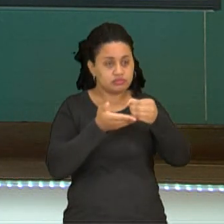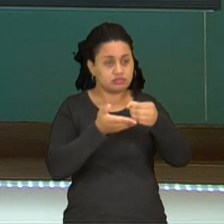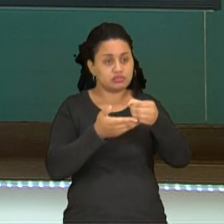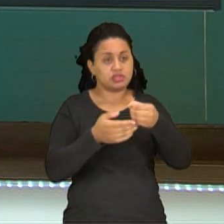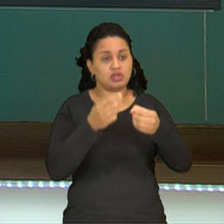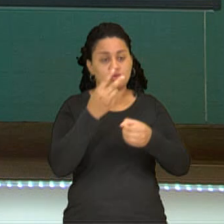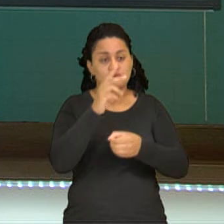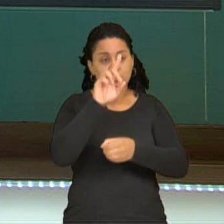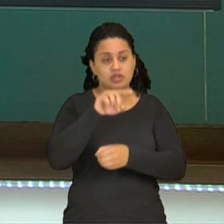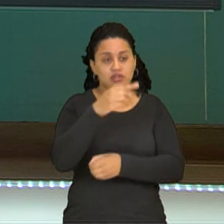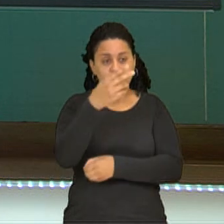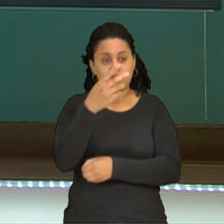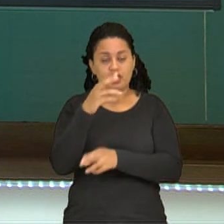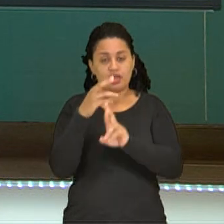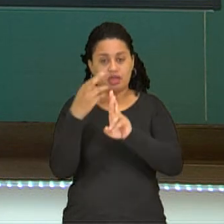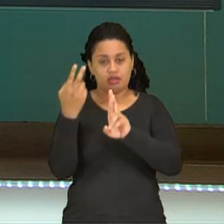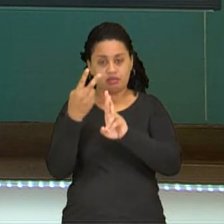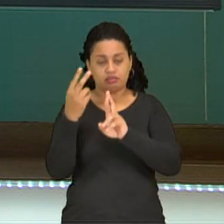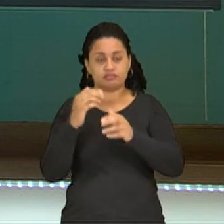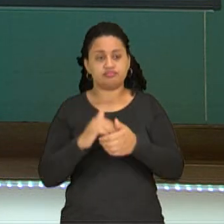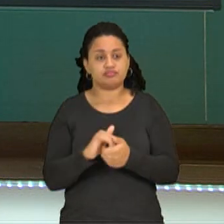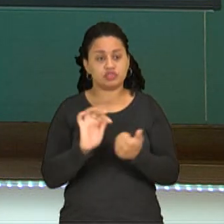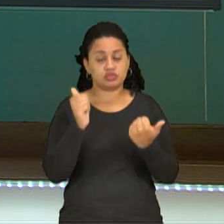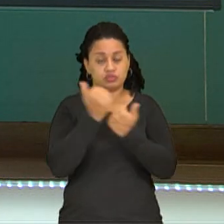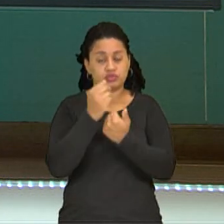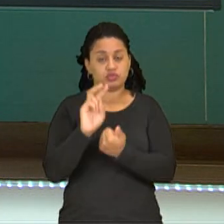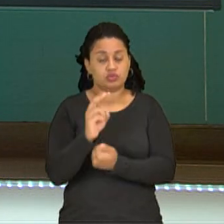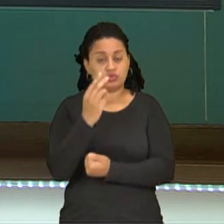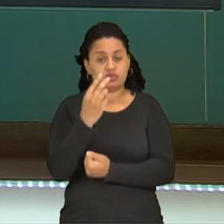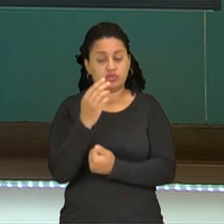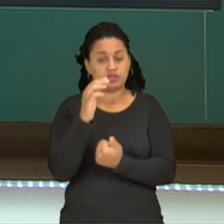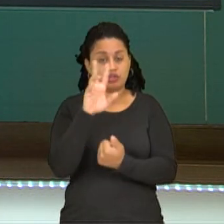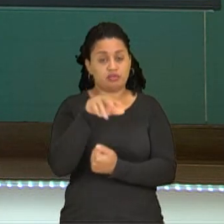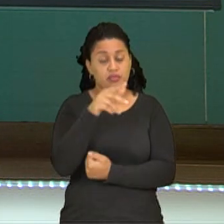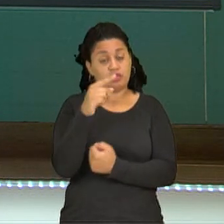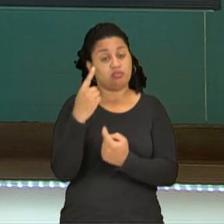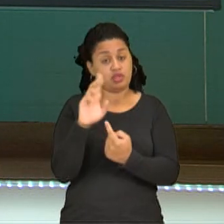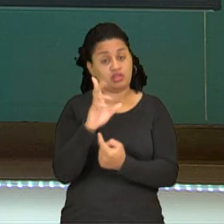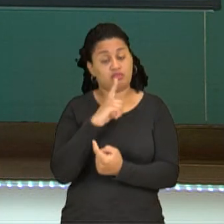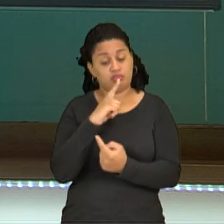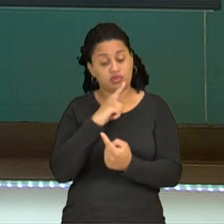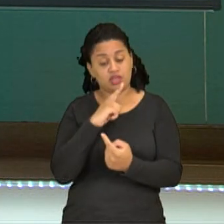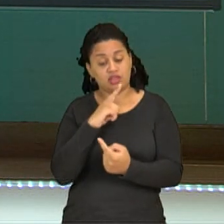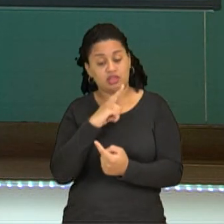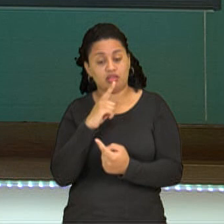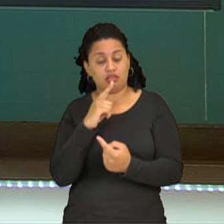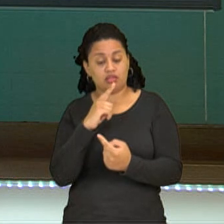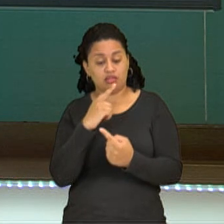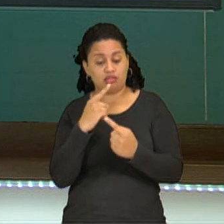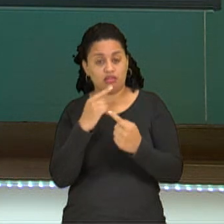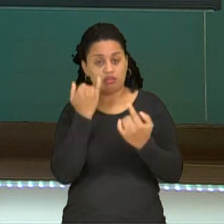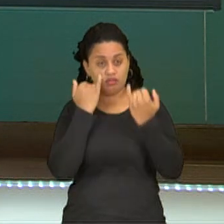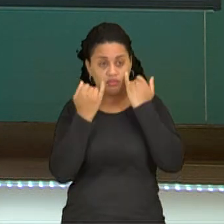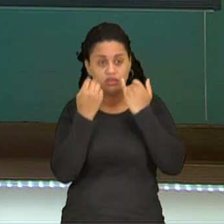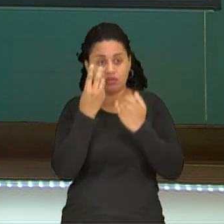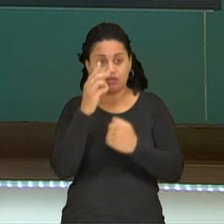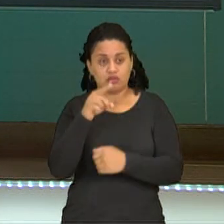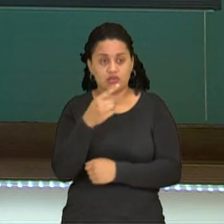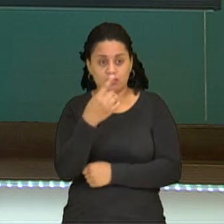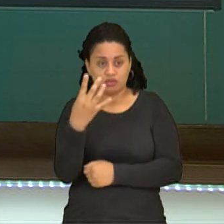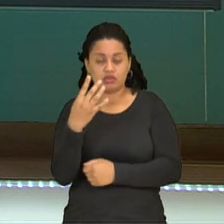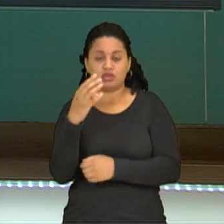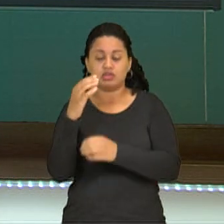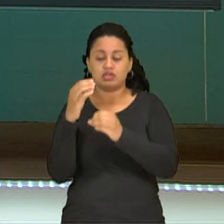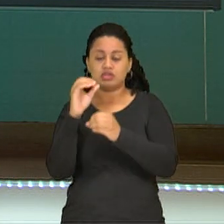ao quadrado. Substituímos o valor de π, que foi dado 3,14, o raio 0,4, elevado ao